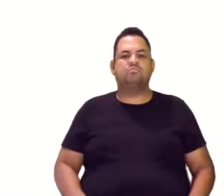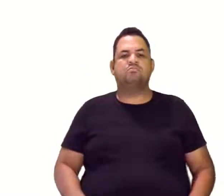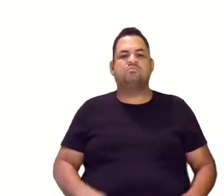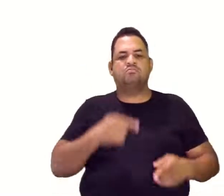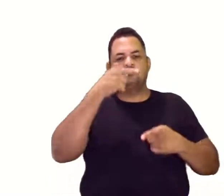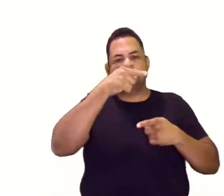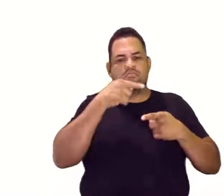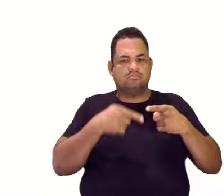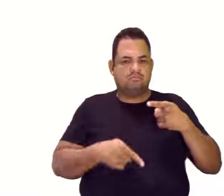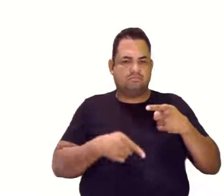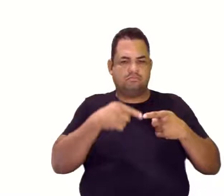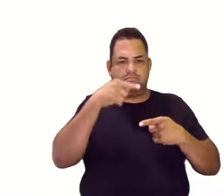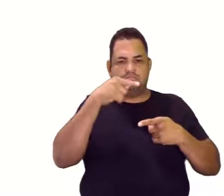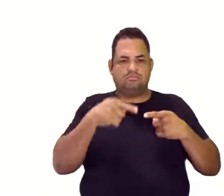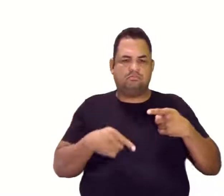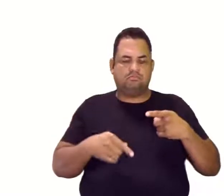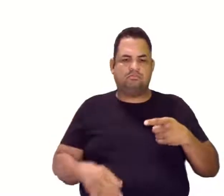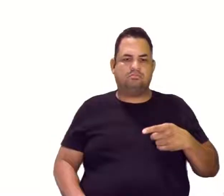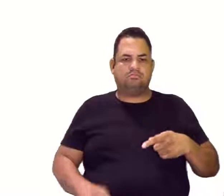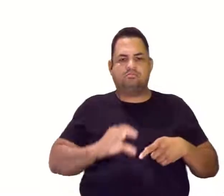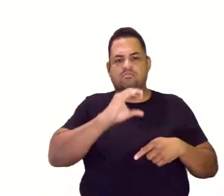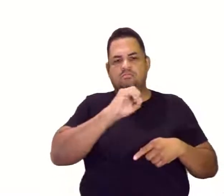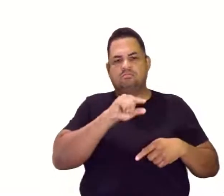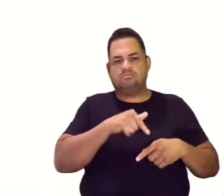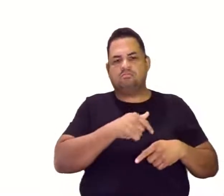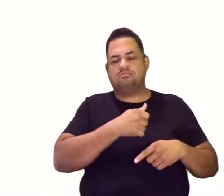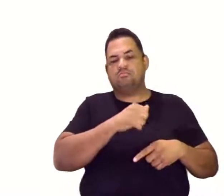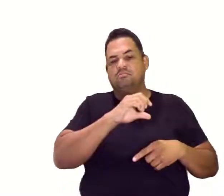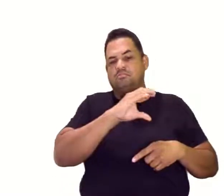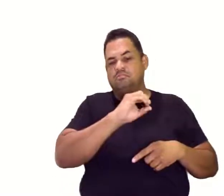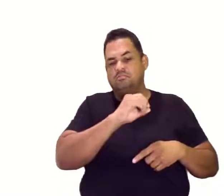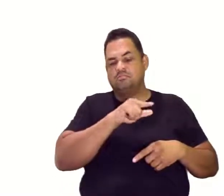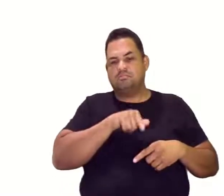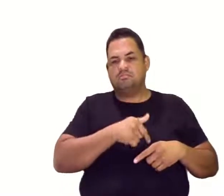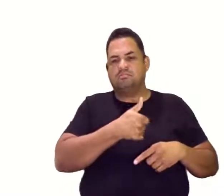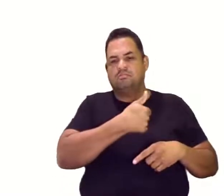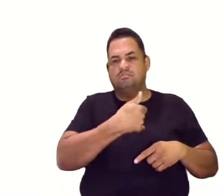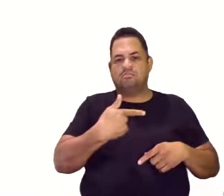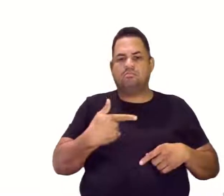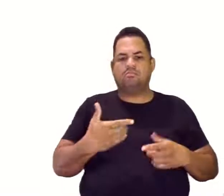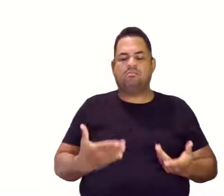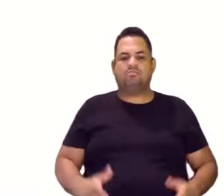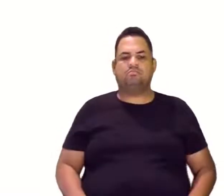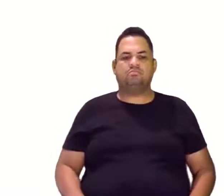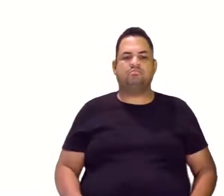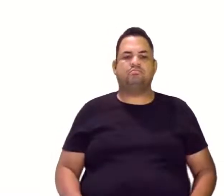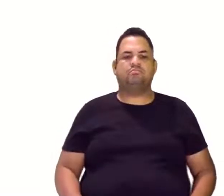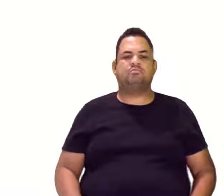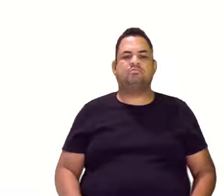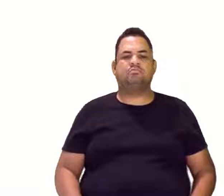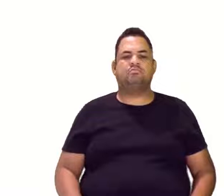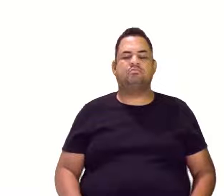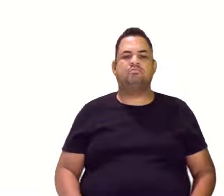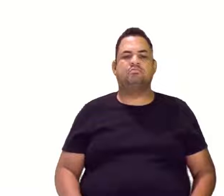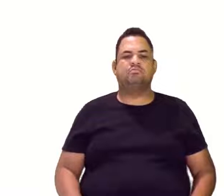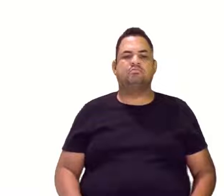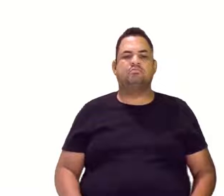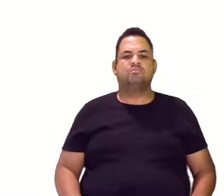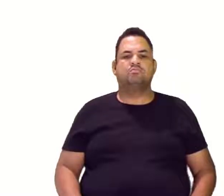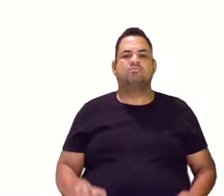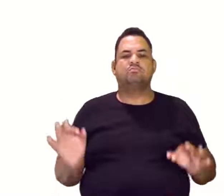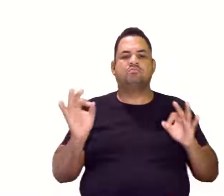na forma fracionária e na forma decimal. Muito bem, 3 formas de representar a parte